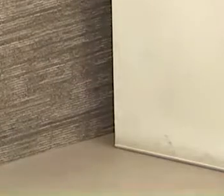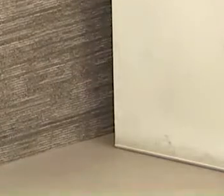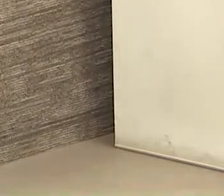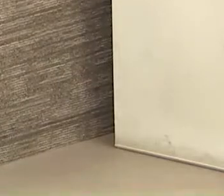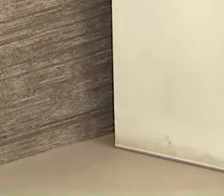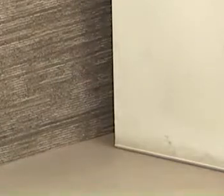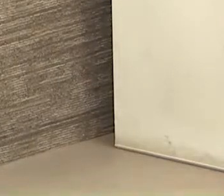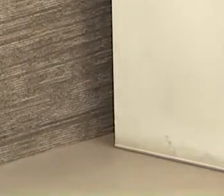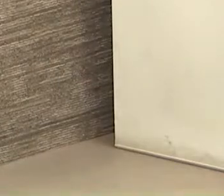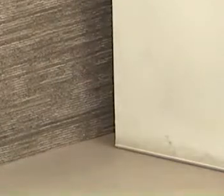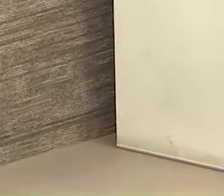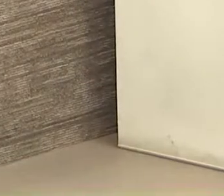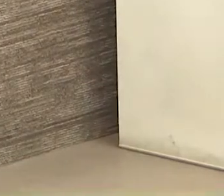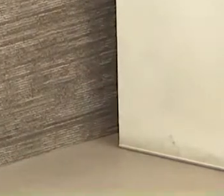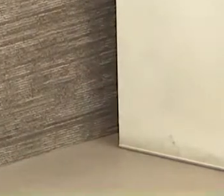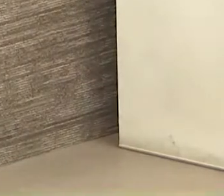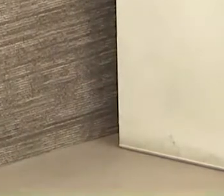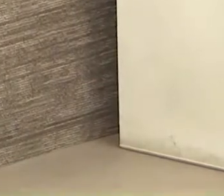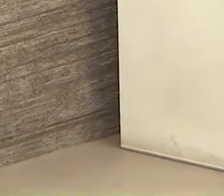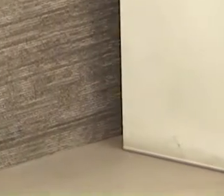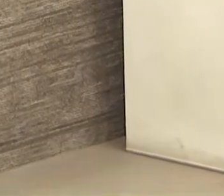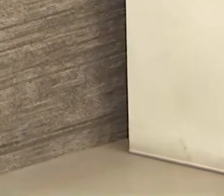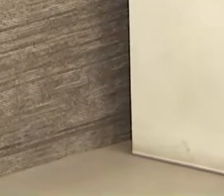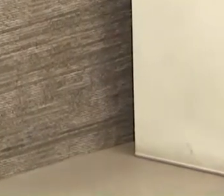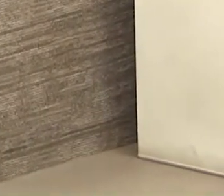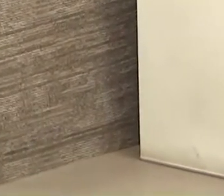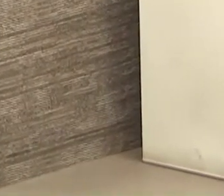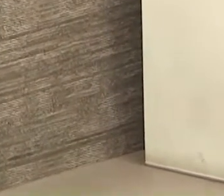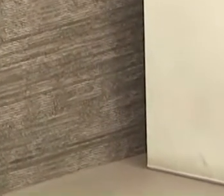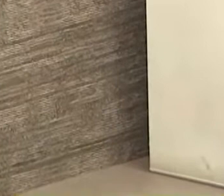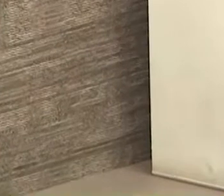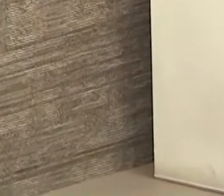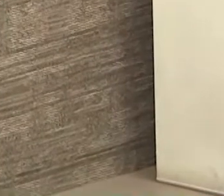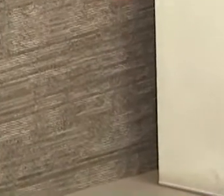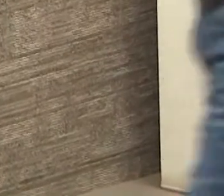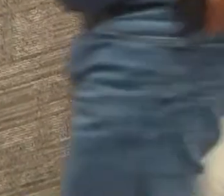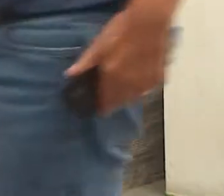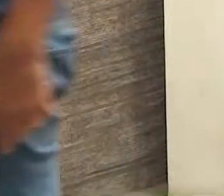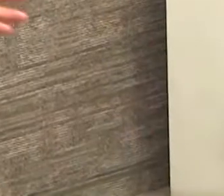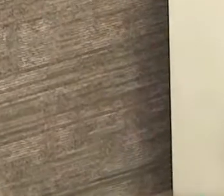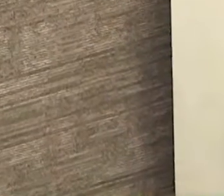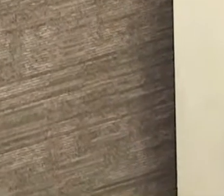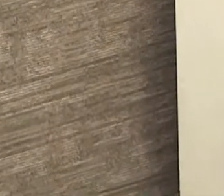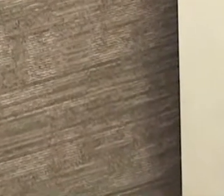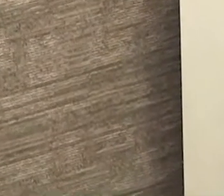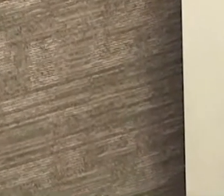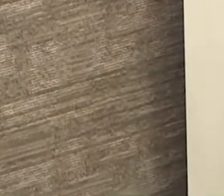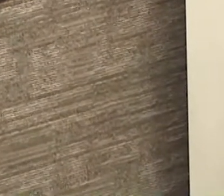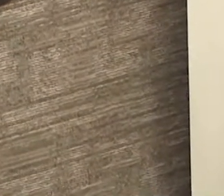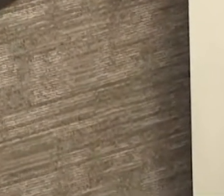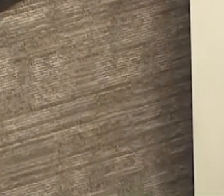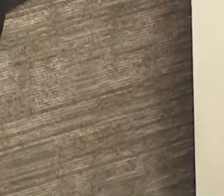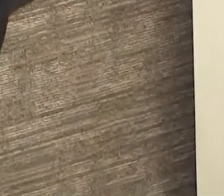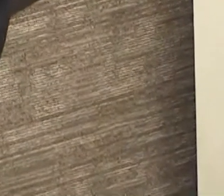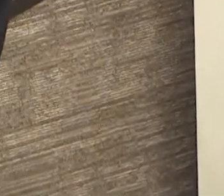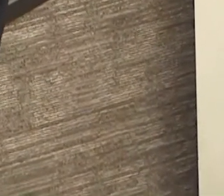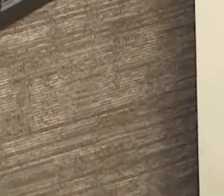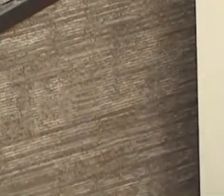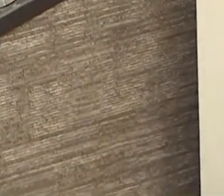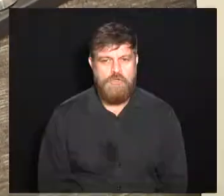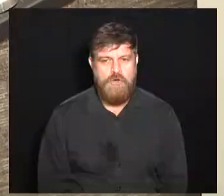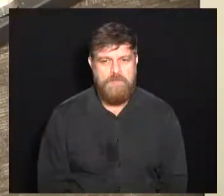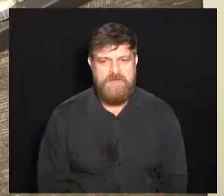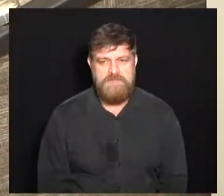Converso agora com o vereador Felipe Marquesi, ele que é presidente da Comissão de Defesa dos Direitos da Criança e do Adolescente aqui